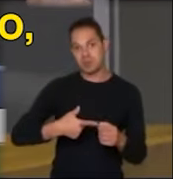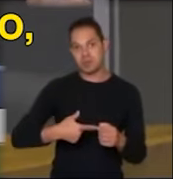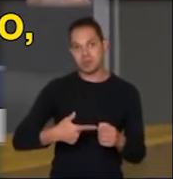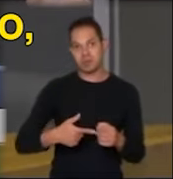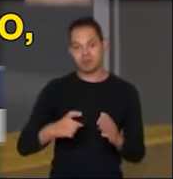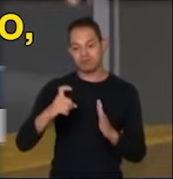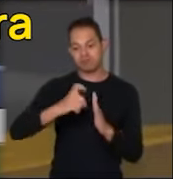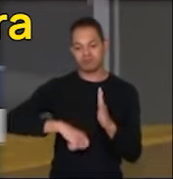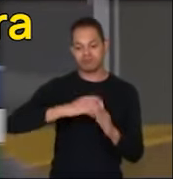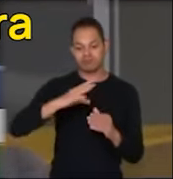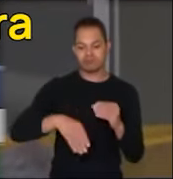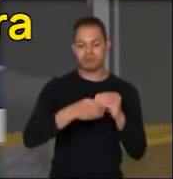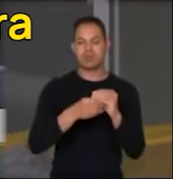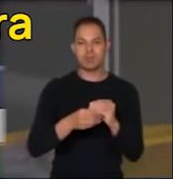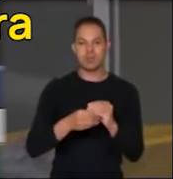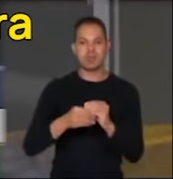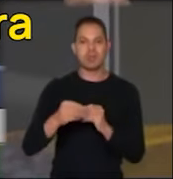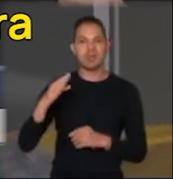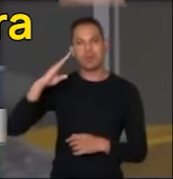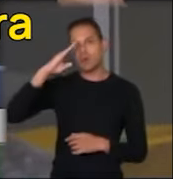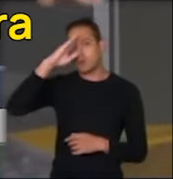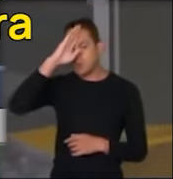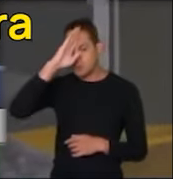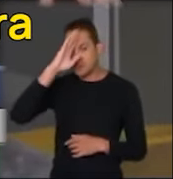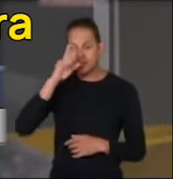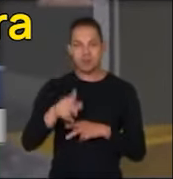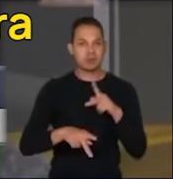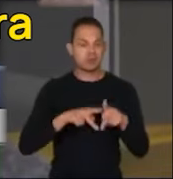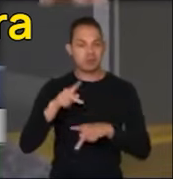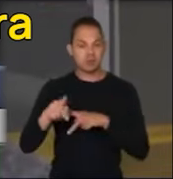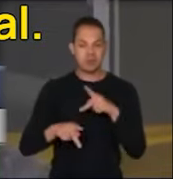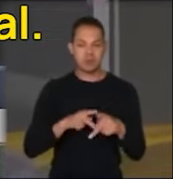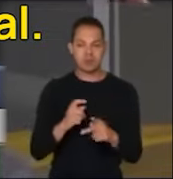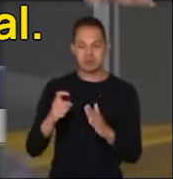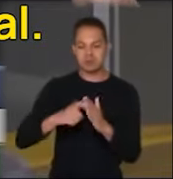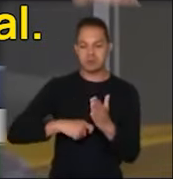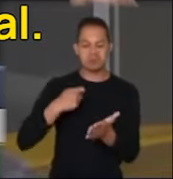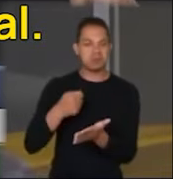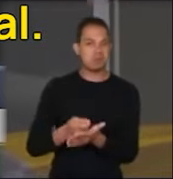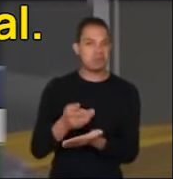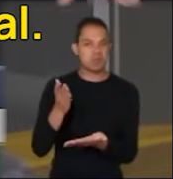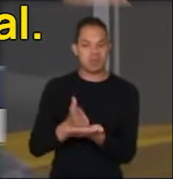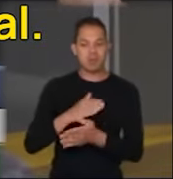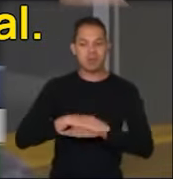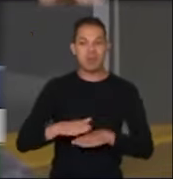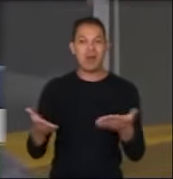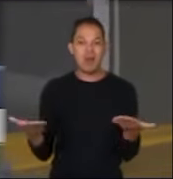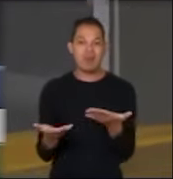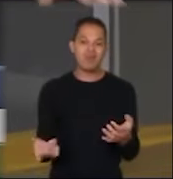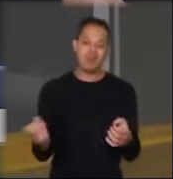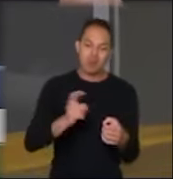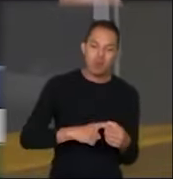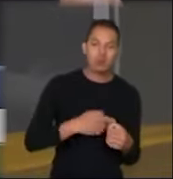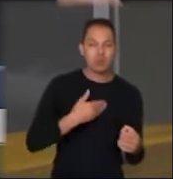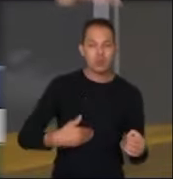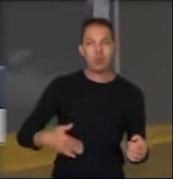do presidente Bolsonaro, que desonerou a população desses impostos, e agora volta a cobrança por parte do governo federal. E a alegação